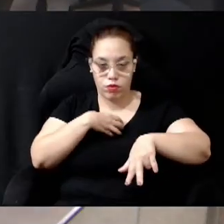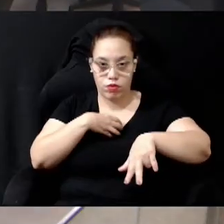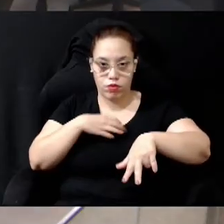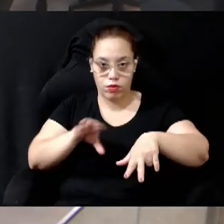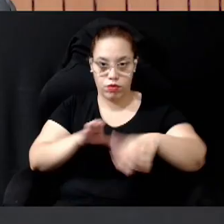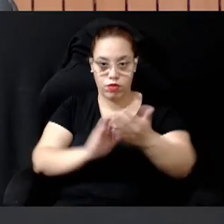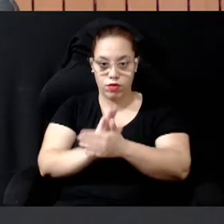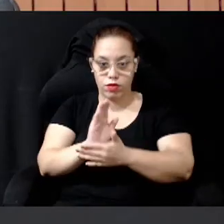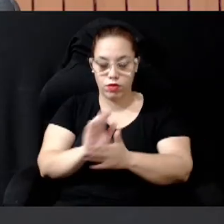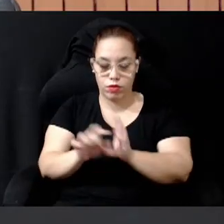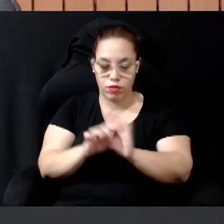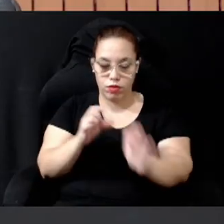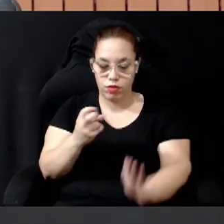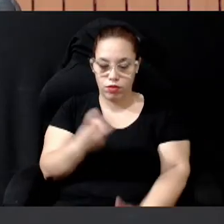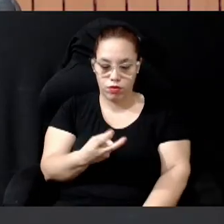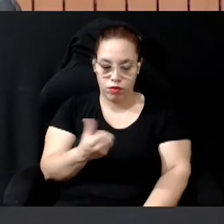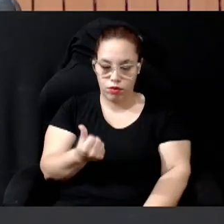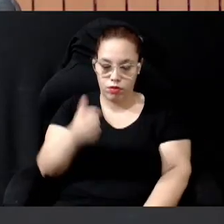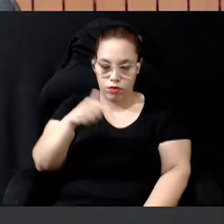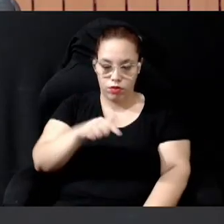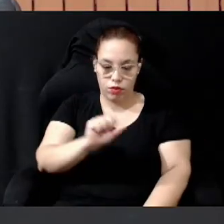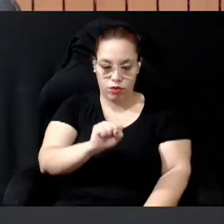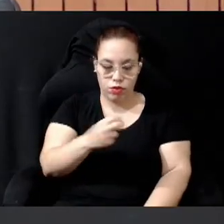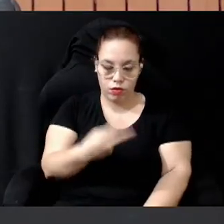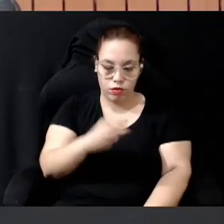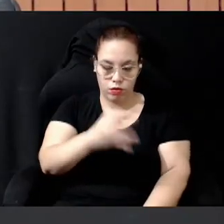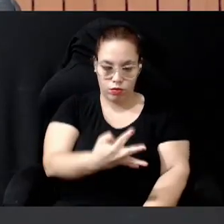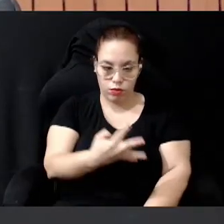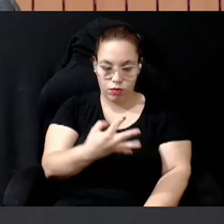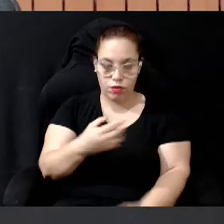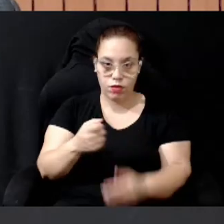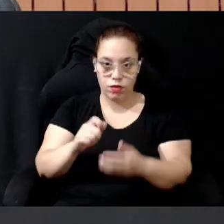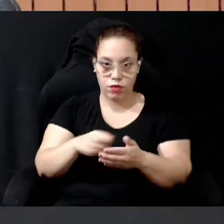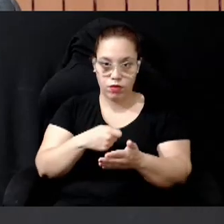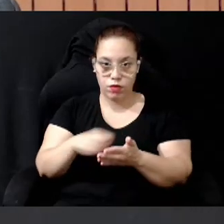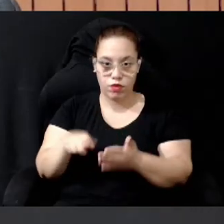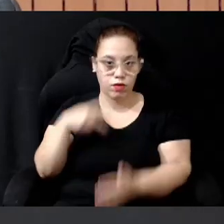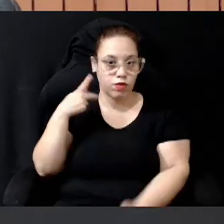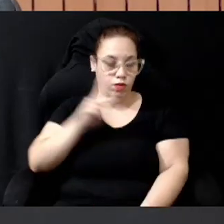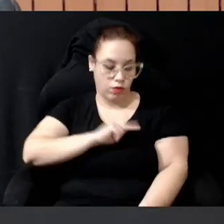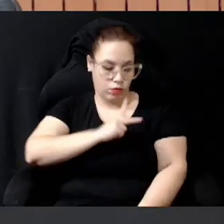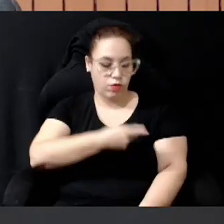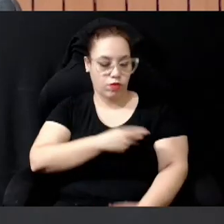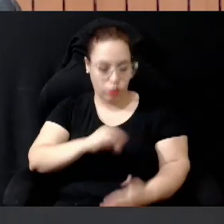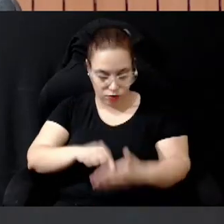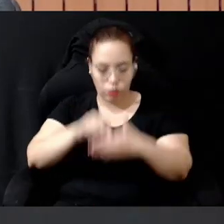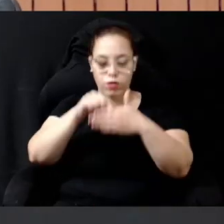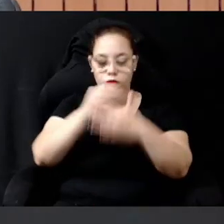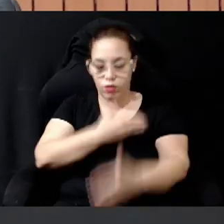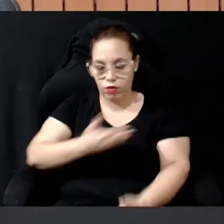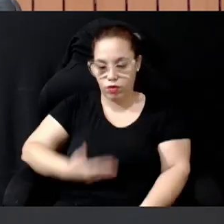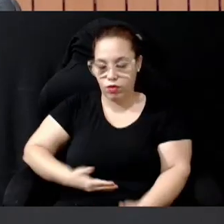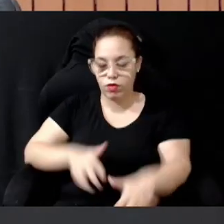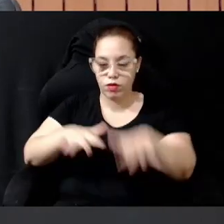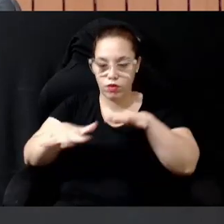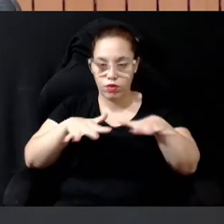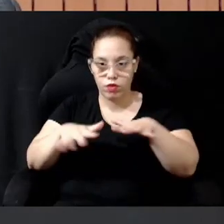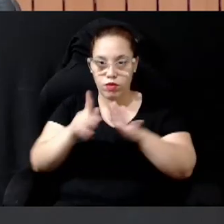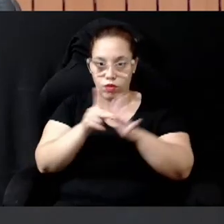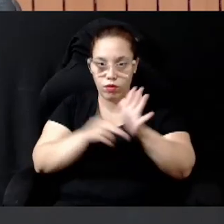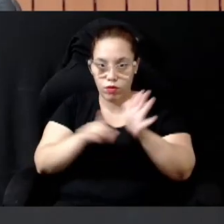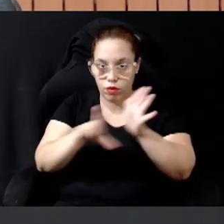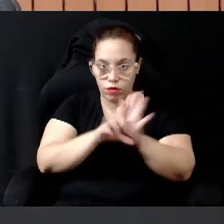Requerimento 2.178, 2024, do vereador Paulo Haddad, também como líder de governo, que requer a tramitação do projeto de lei